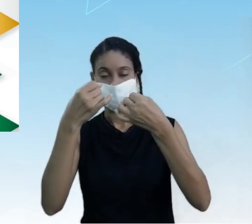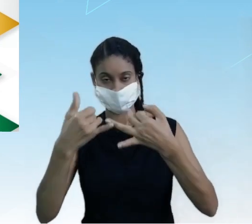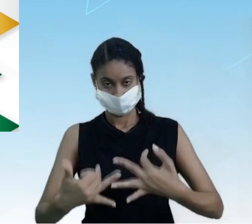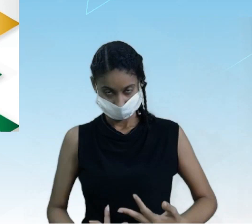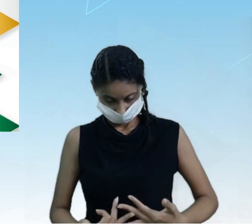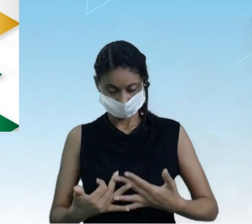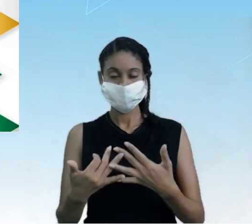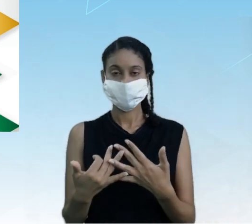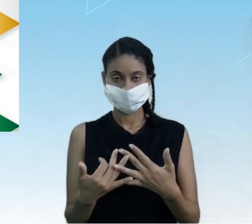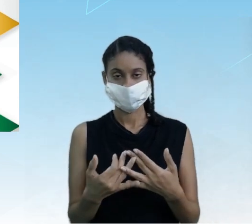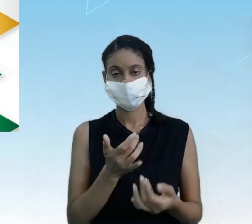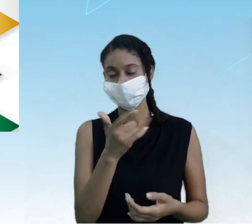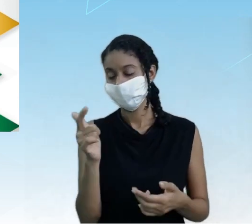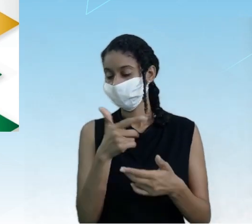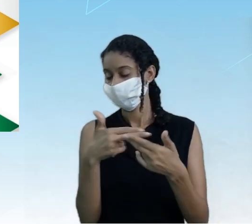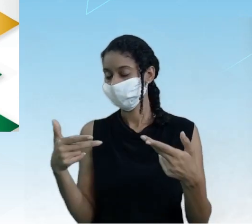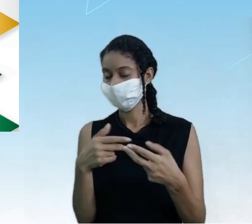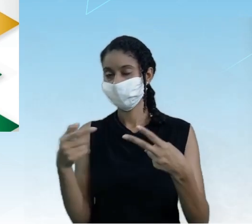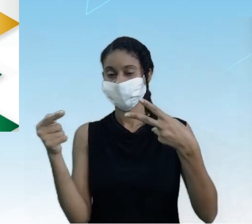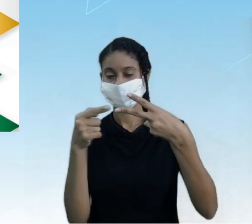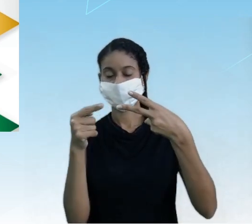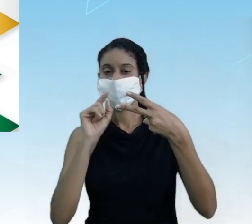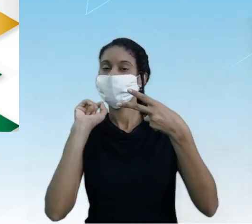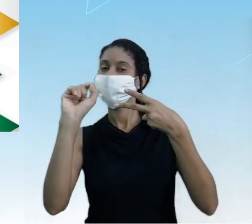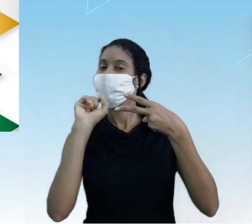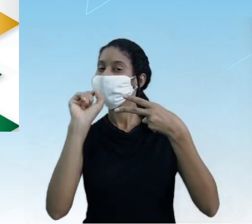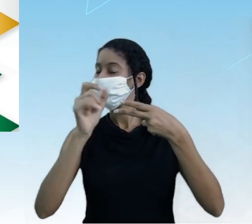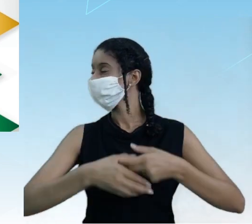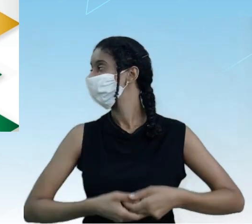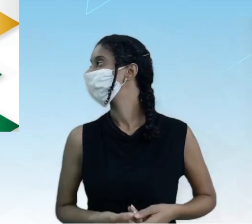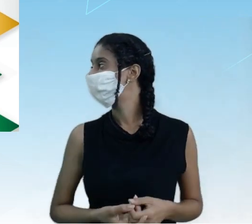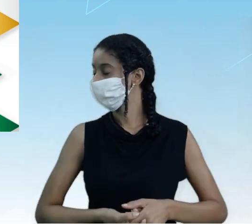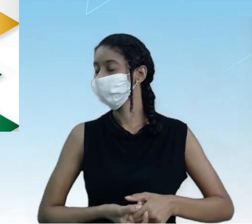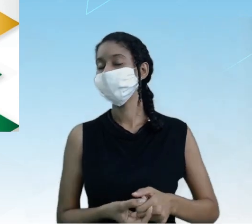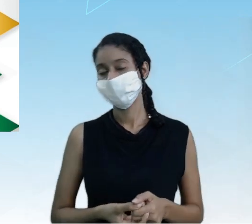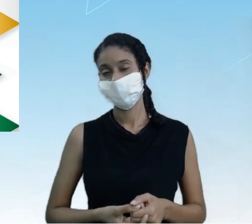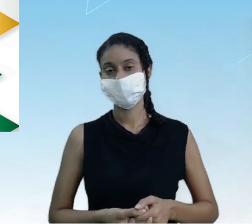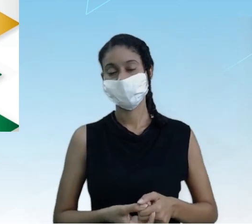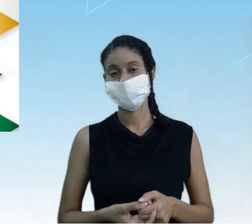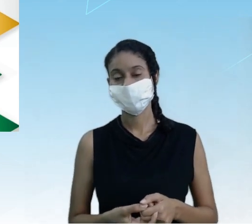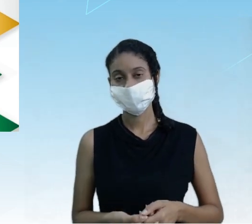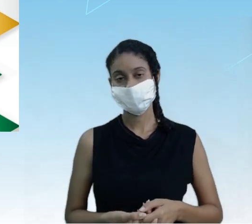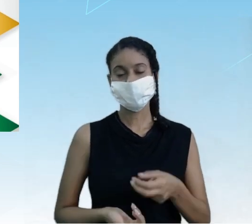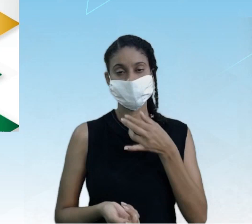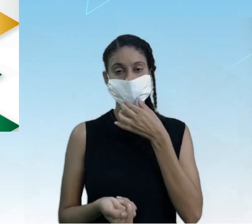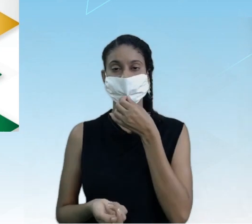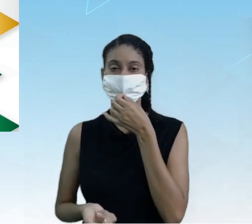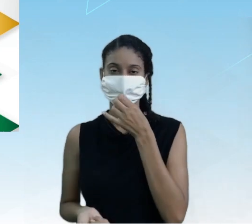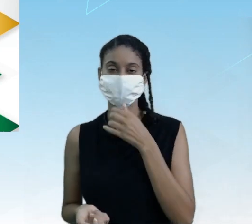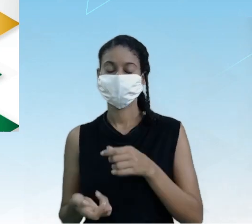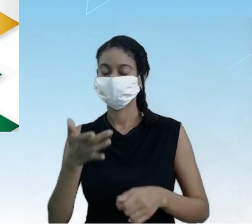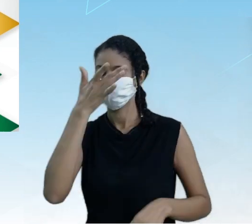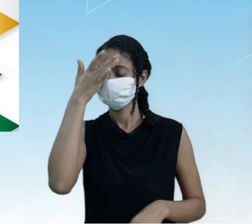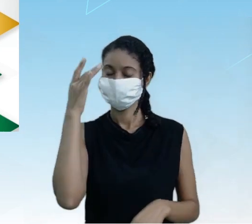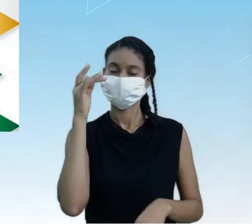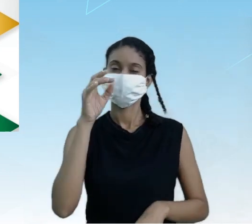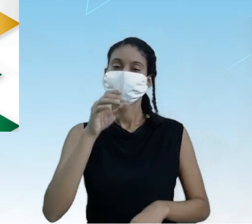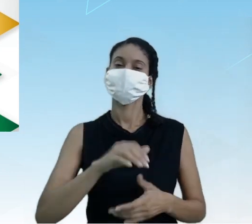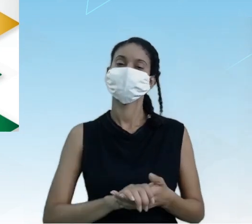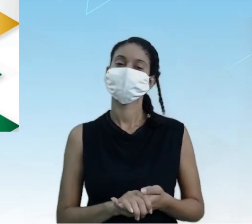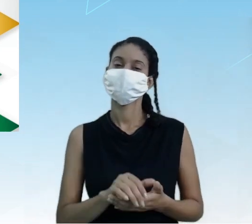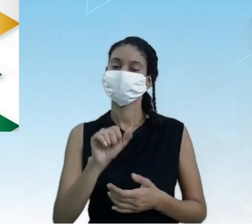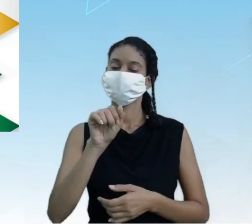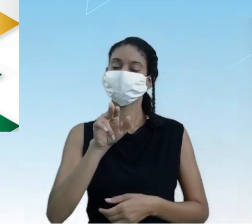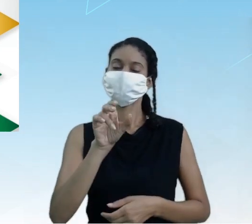outro ponto, secondly, né, segundo ponto, tem a questão dos australianos,